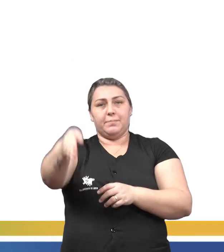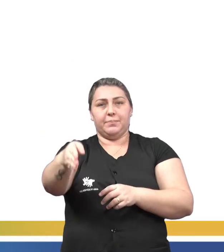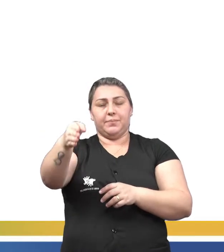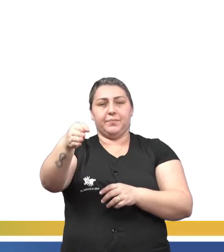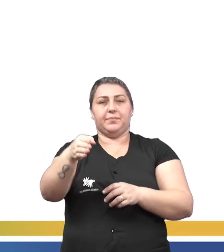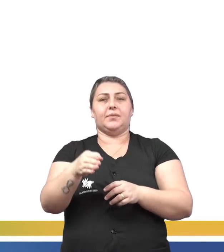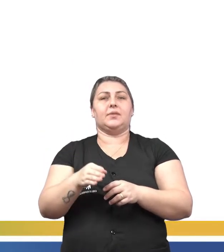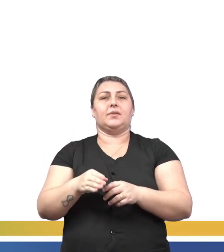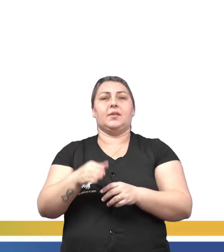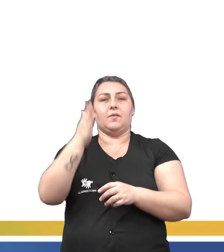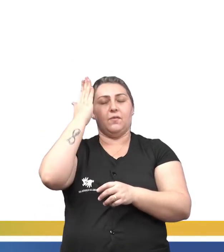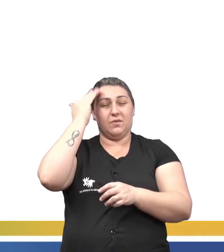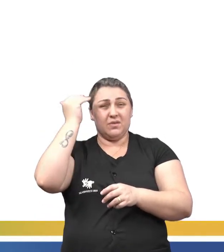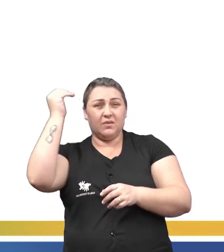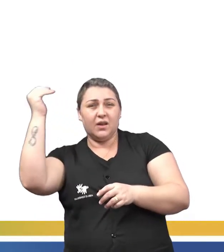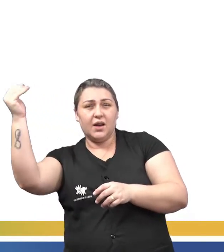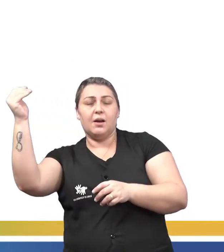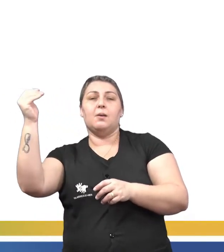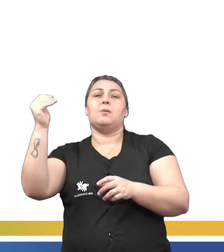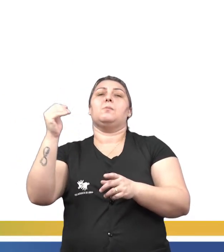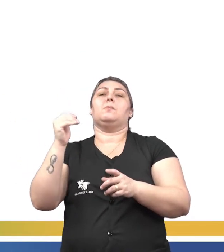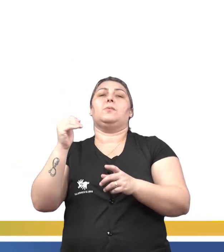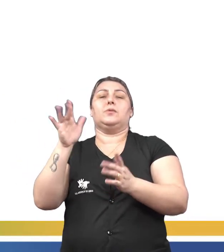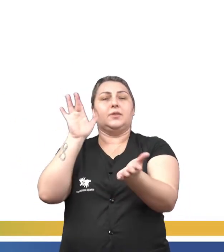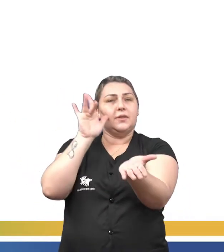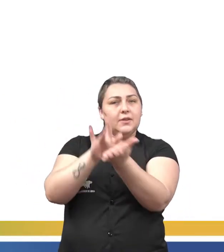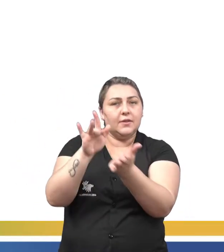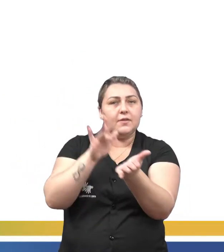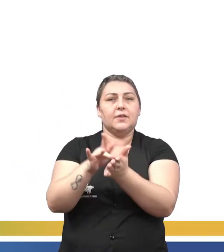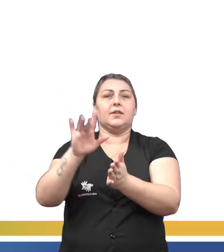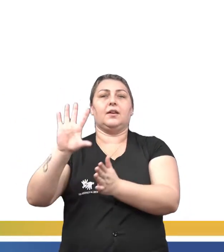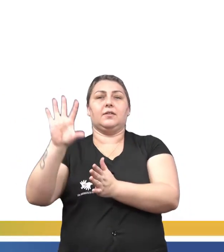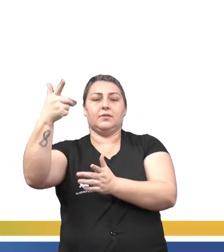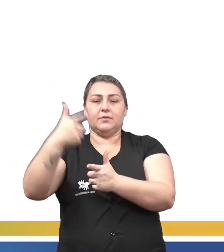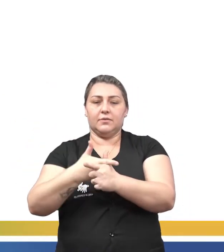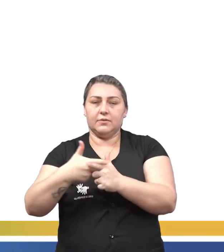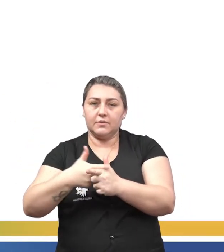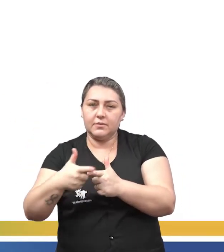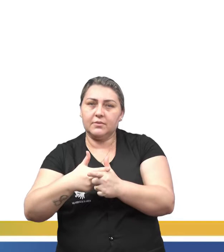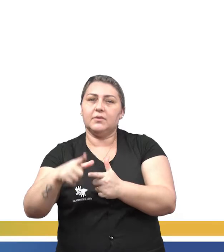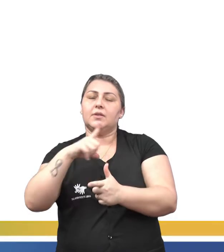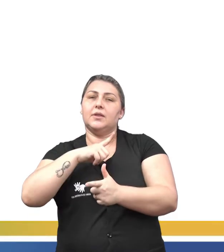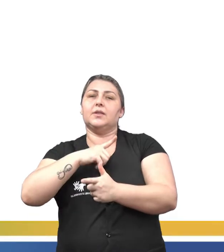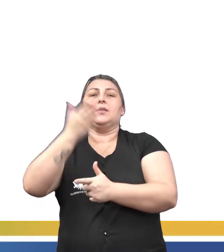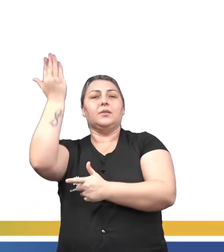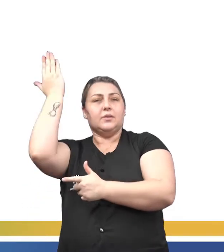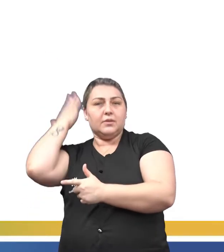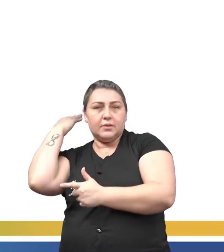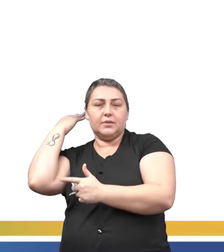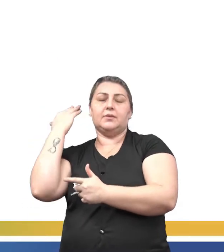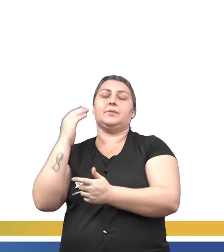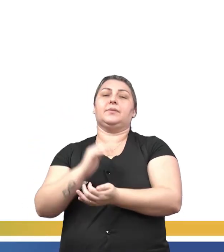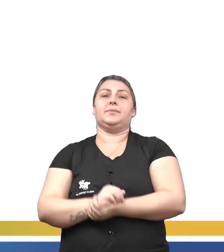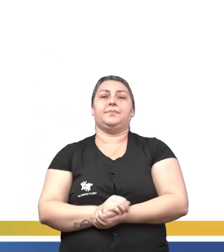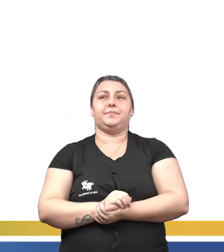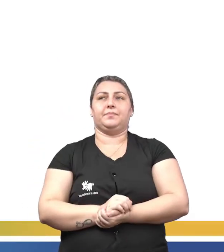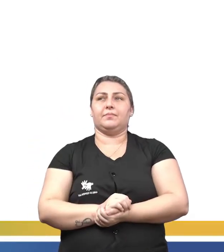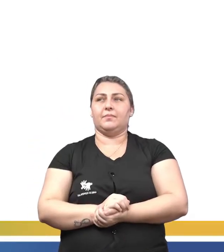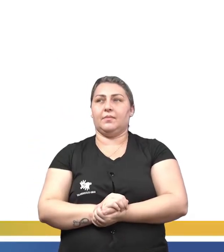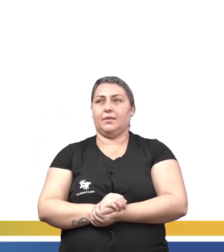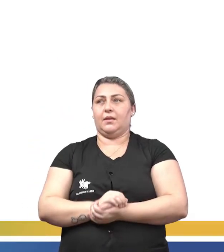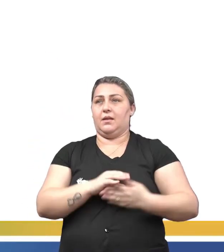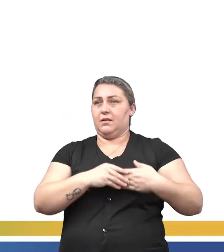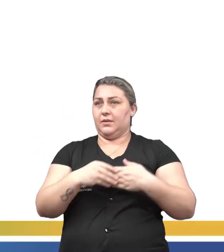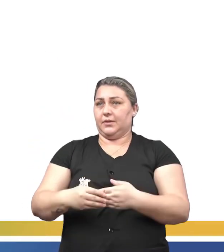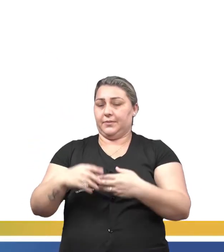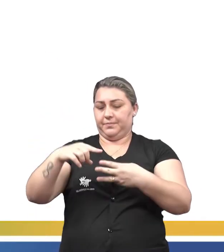né? Que é o famoso olho por olho, dente por dente. Aqui a gente tem uma questãozinha só para a gente exemplificar, né? A gente tem